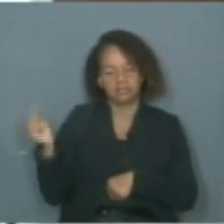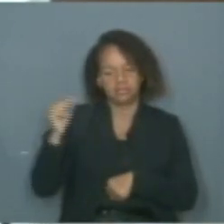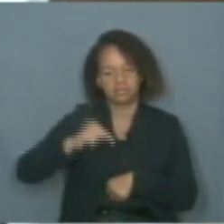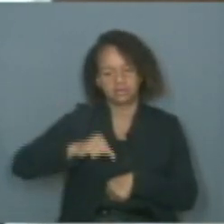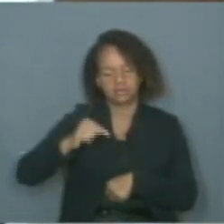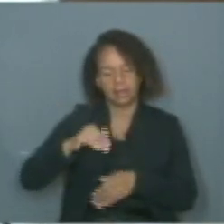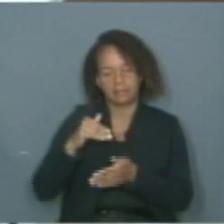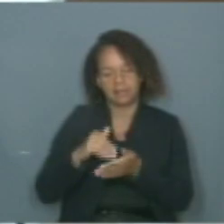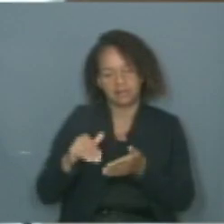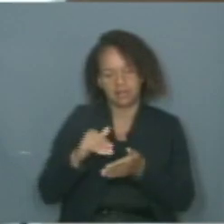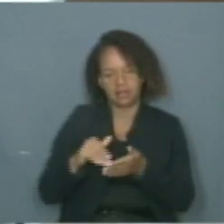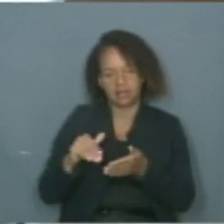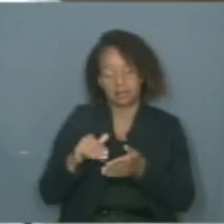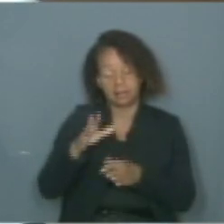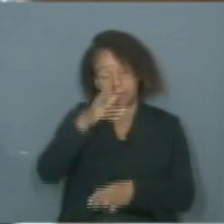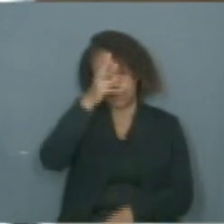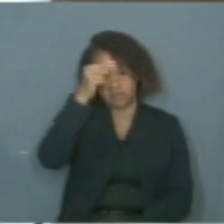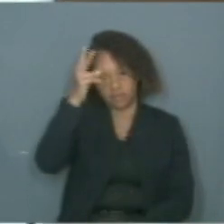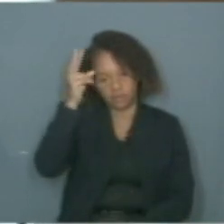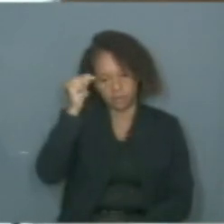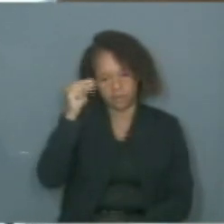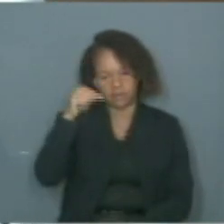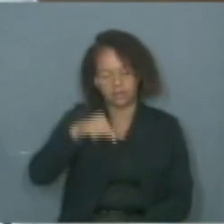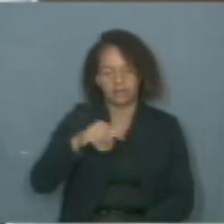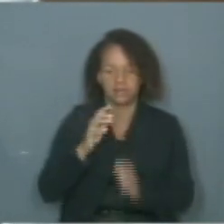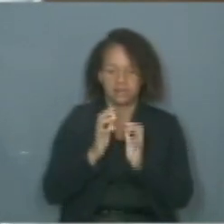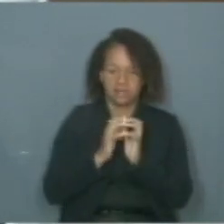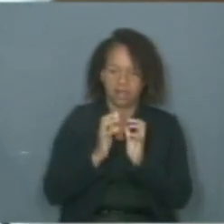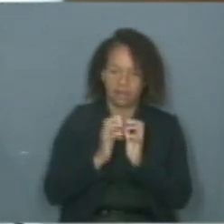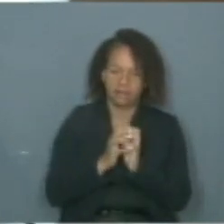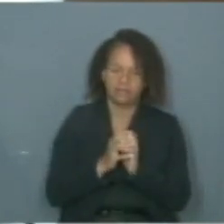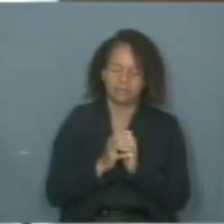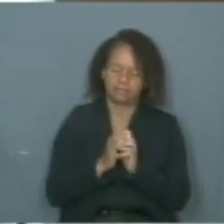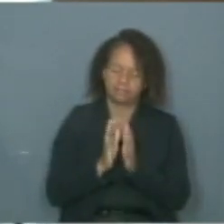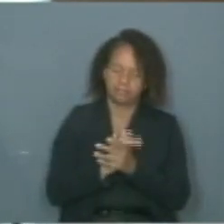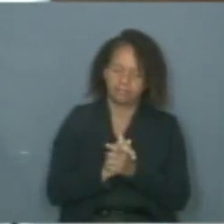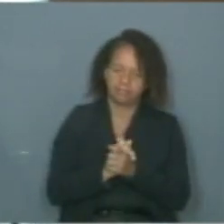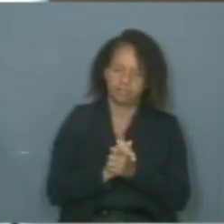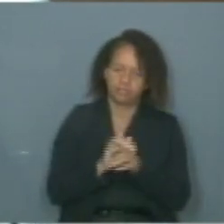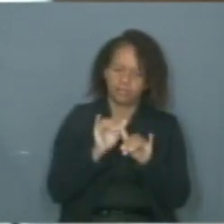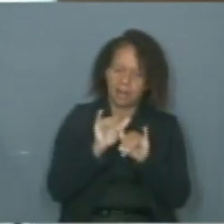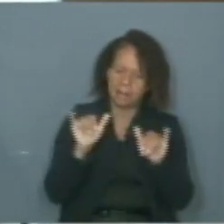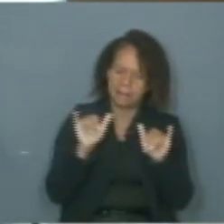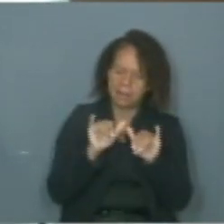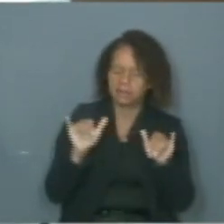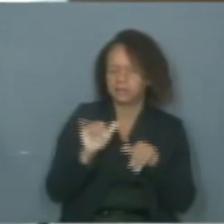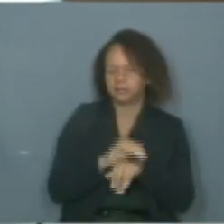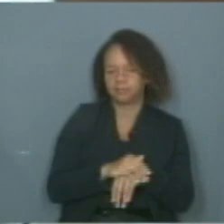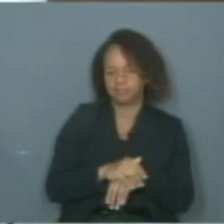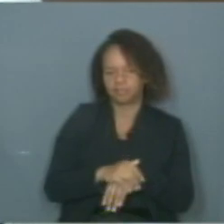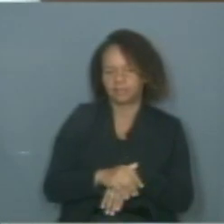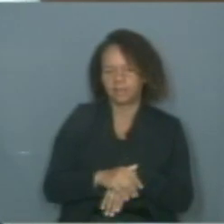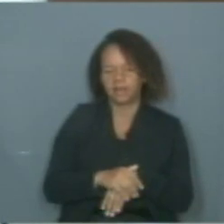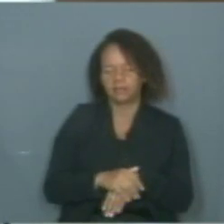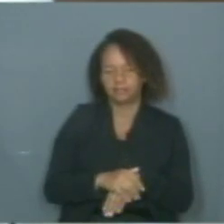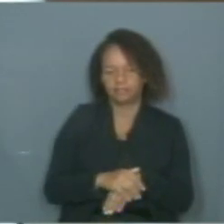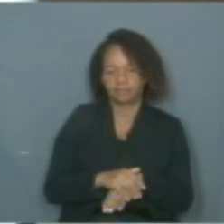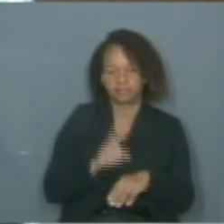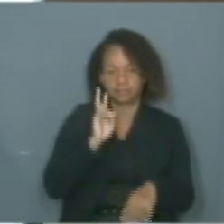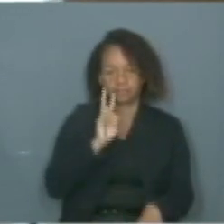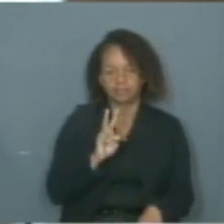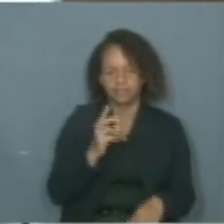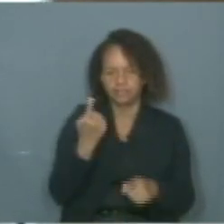para a Secretaria, para a Prefeitura do Recife, para a cidade do Recife, uma campanha que versava